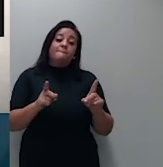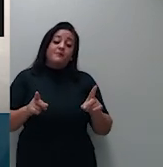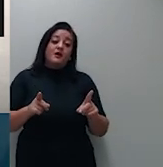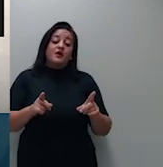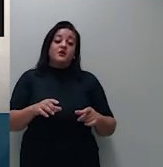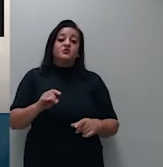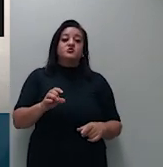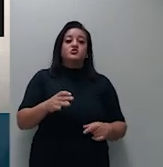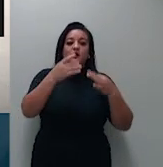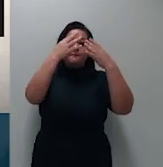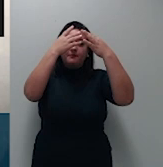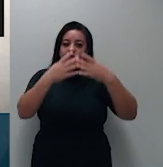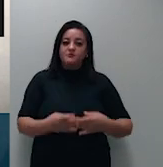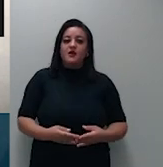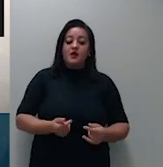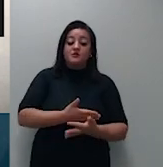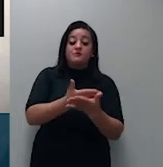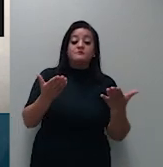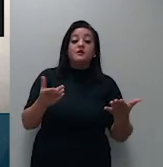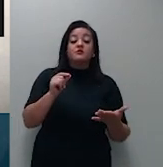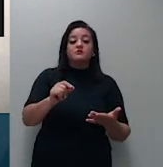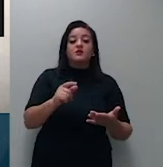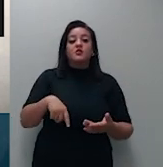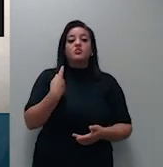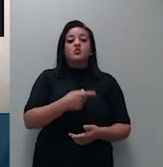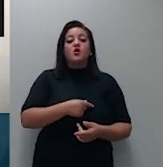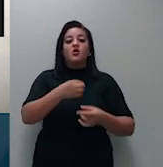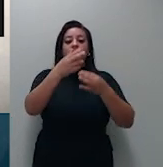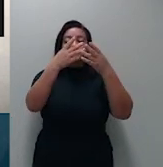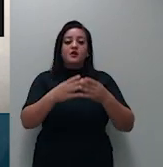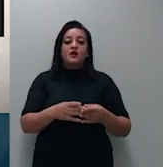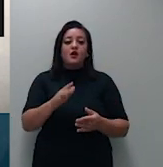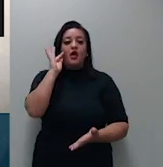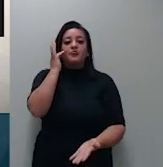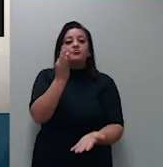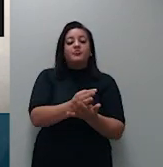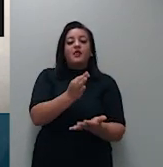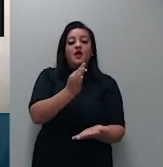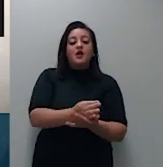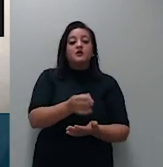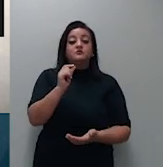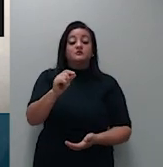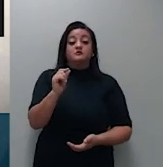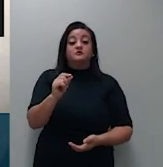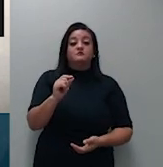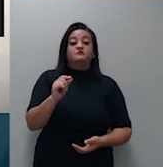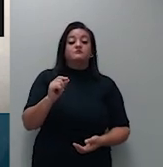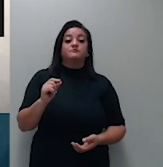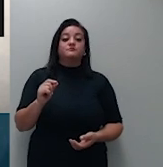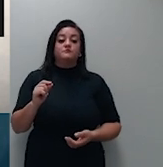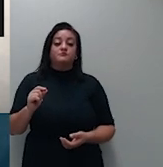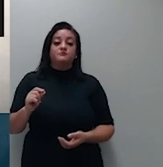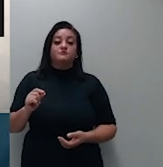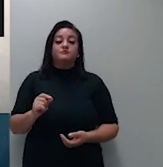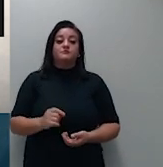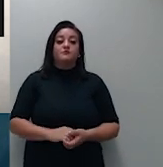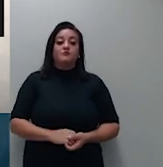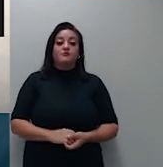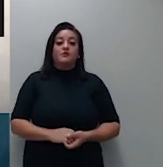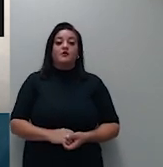muito mais apenas para história seus colegas nós definimos a tese aqui e que